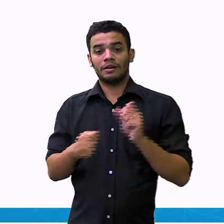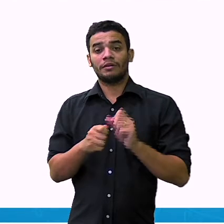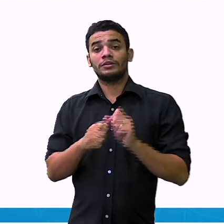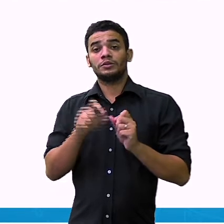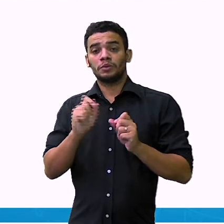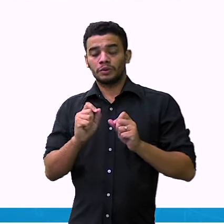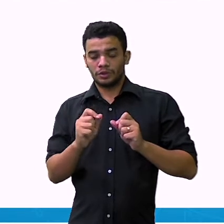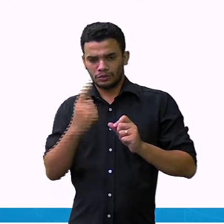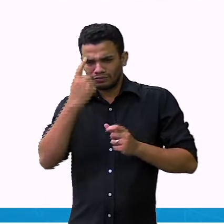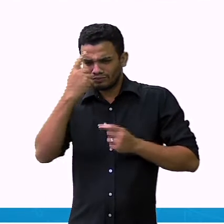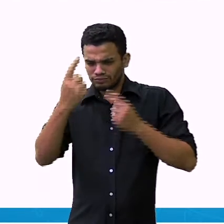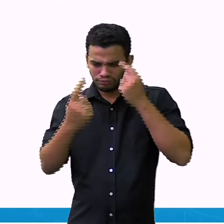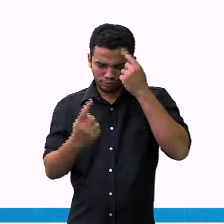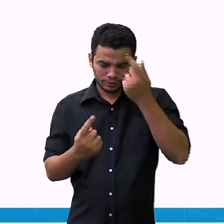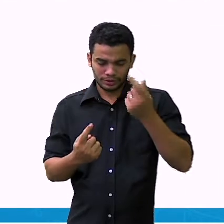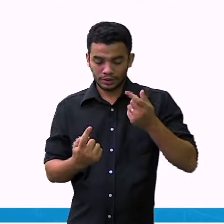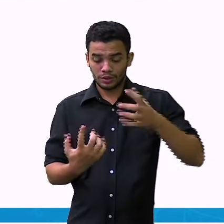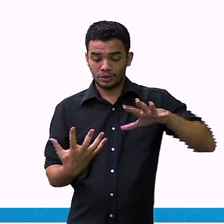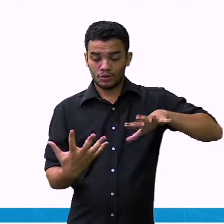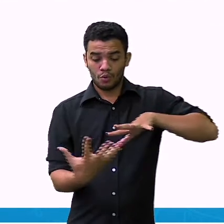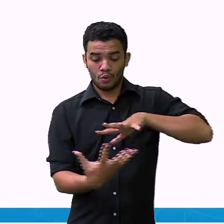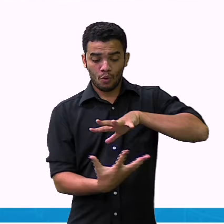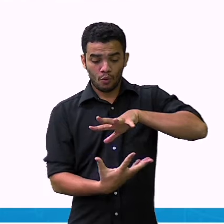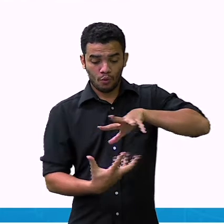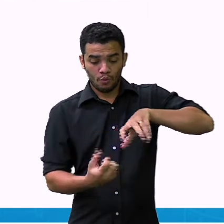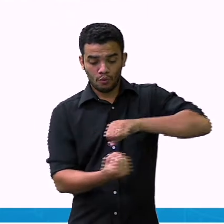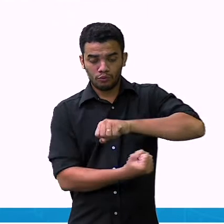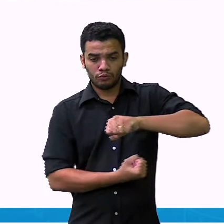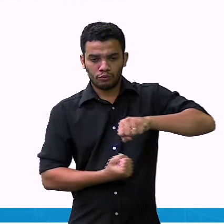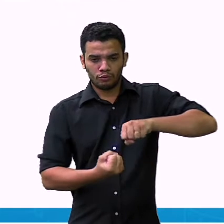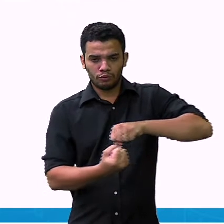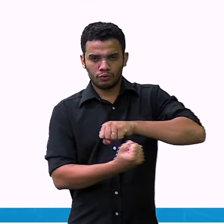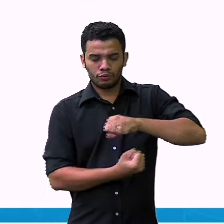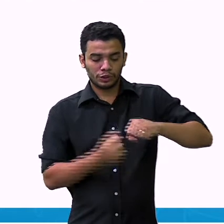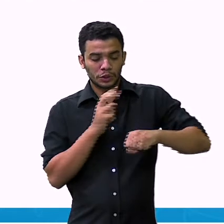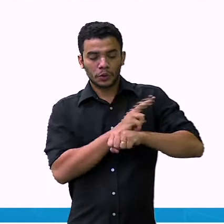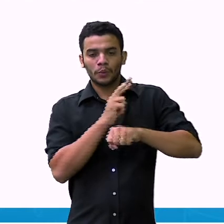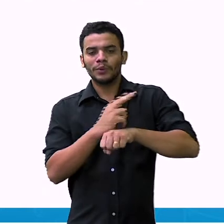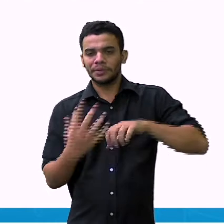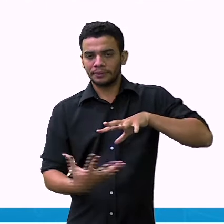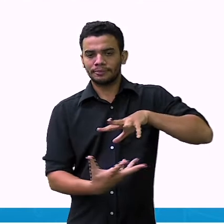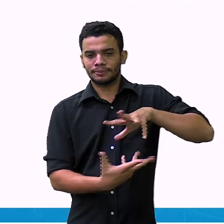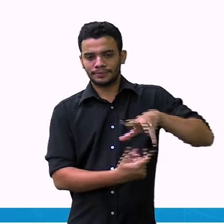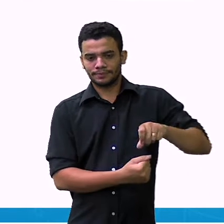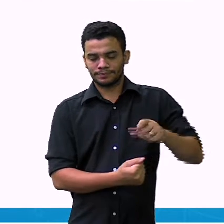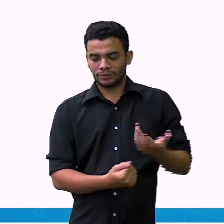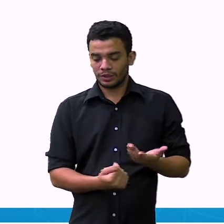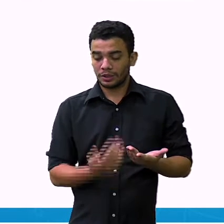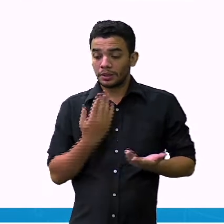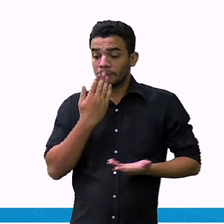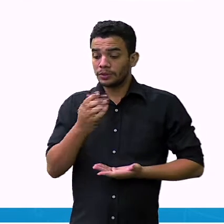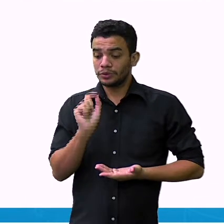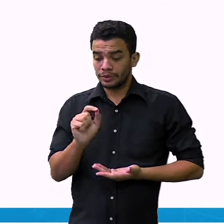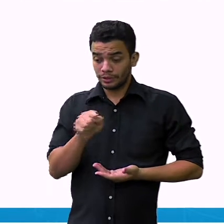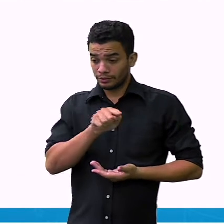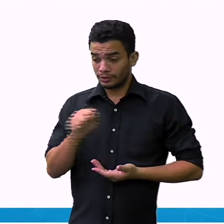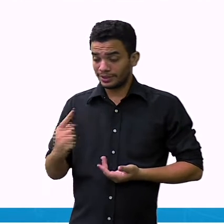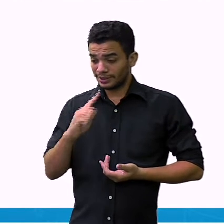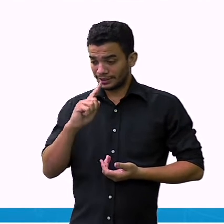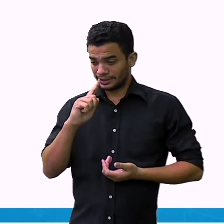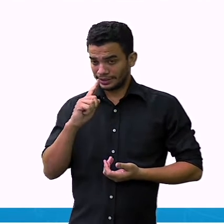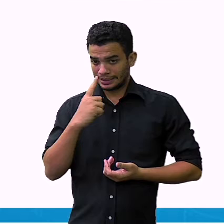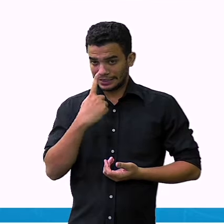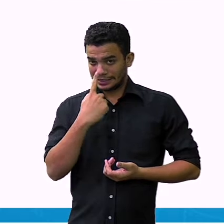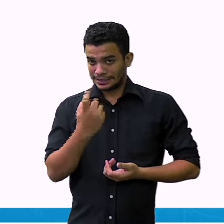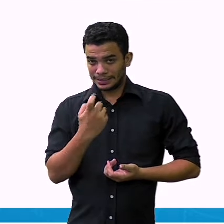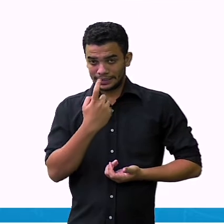sustentabilidade e propôs aos estudantes que recolhessem os lixos espalhados ao redor da escola.